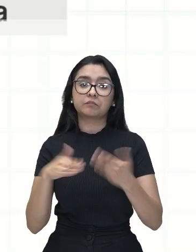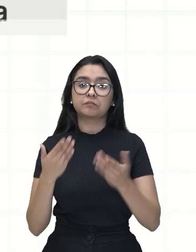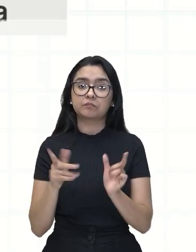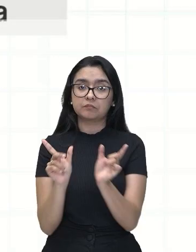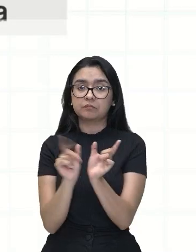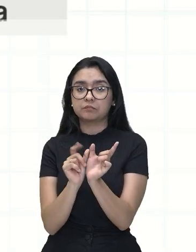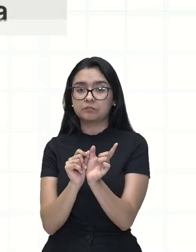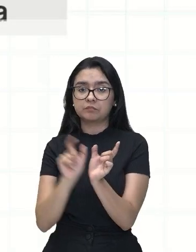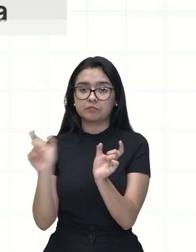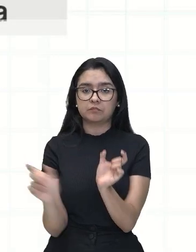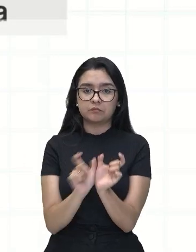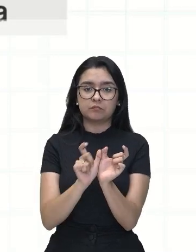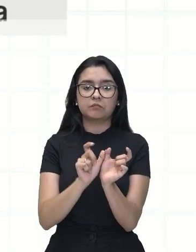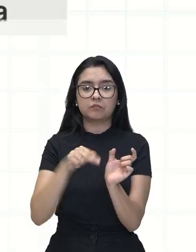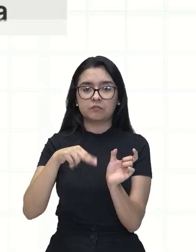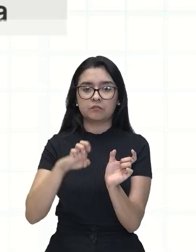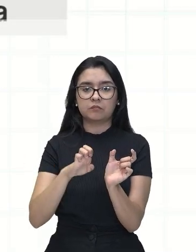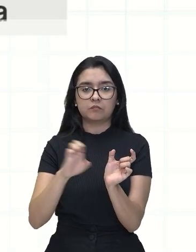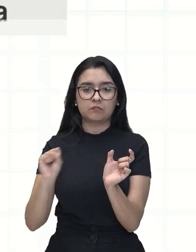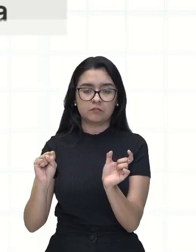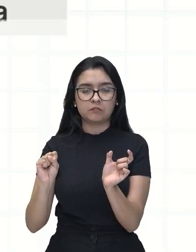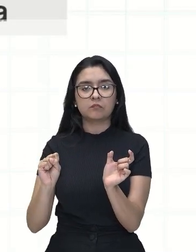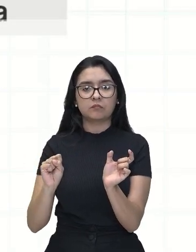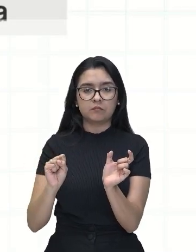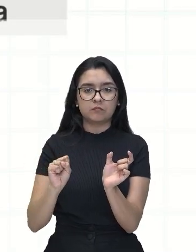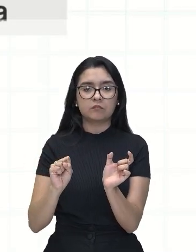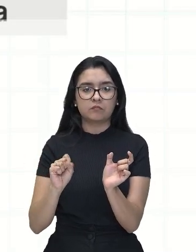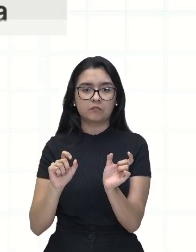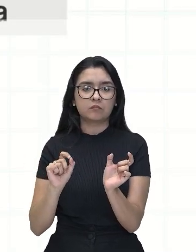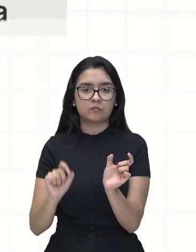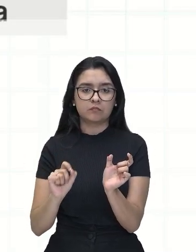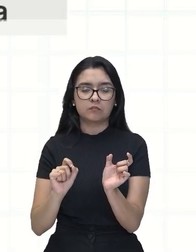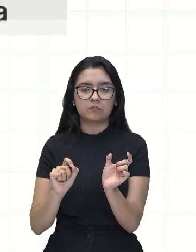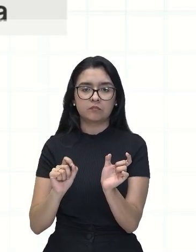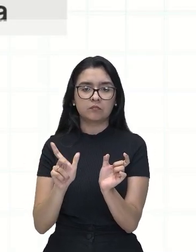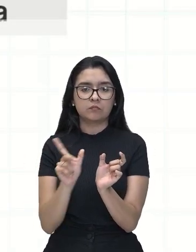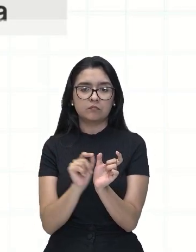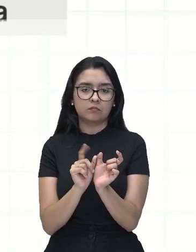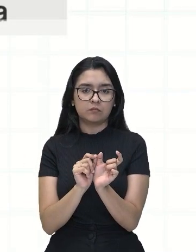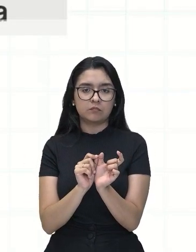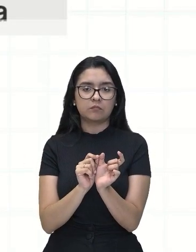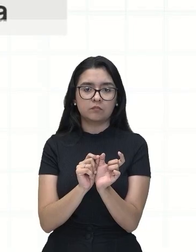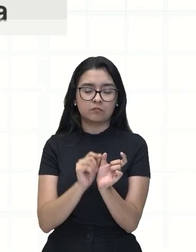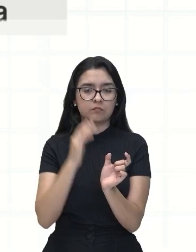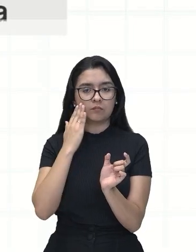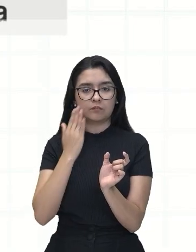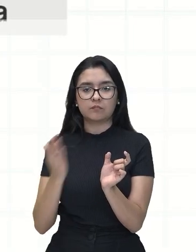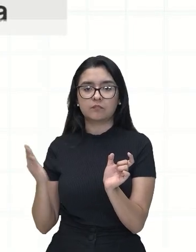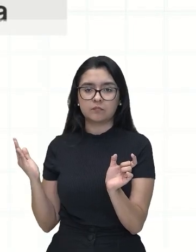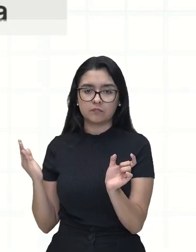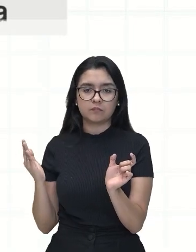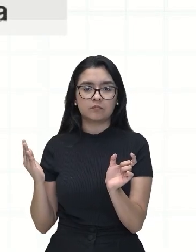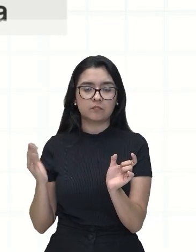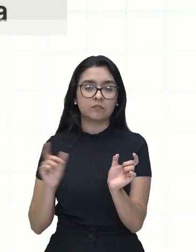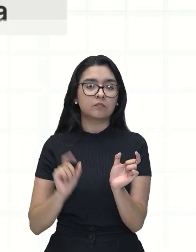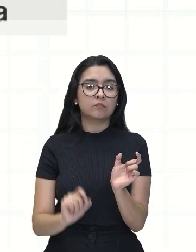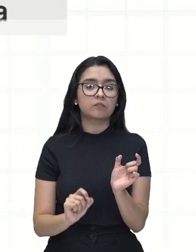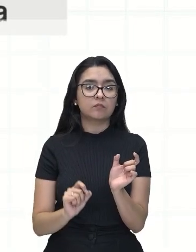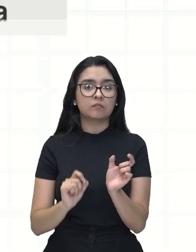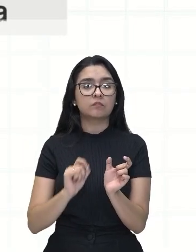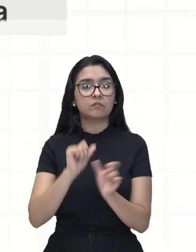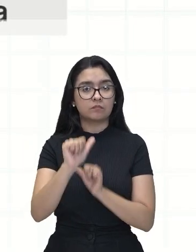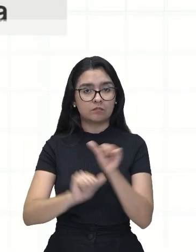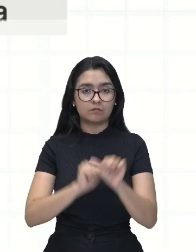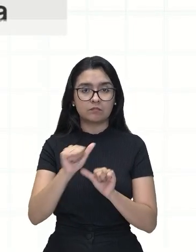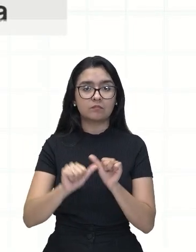acrescentei o sufixo weakness, acrescentei esse sufixo aqui e já não